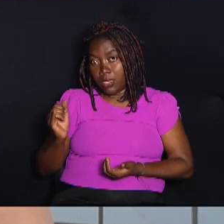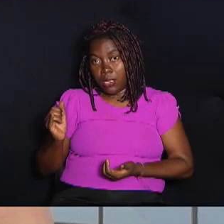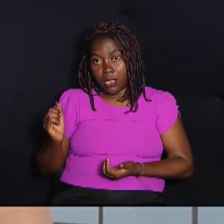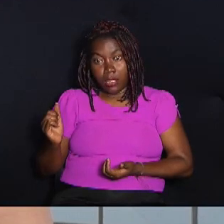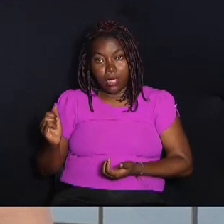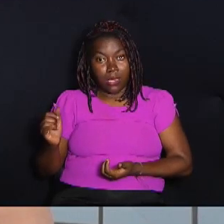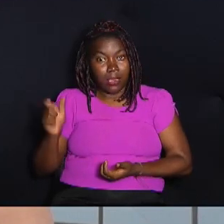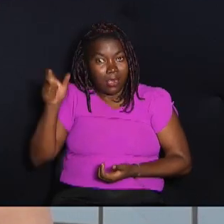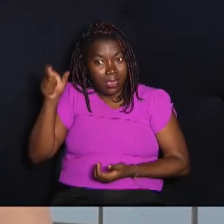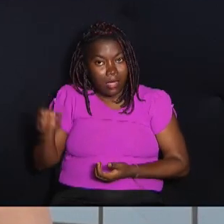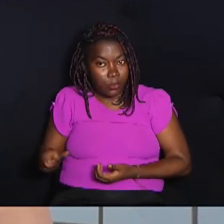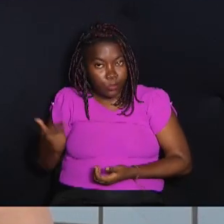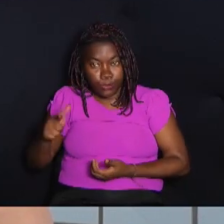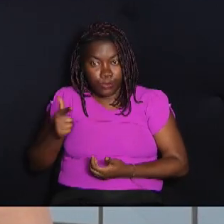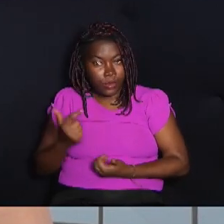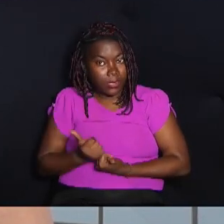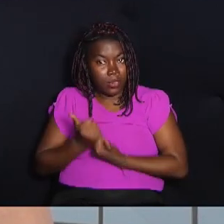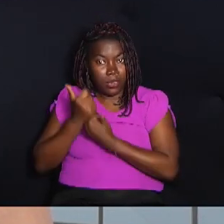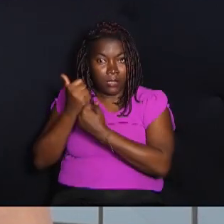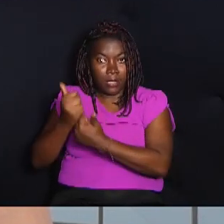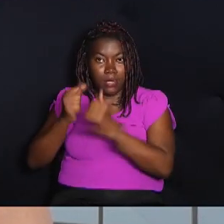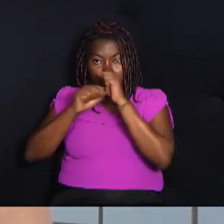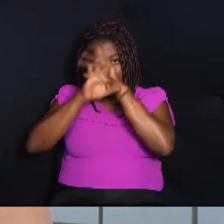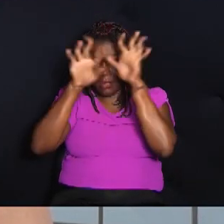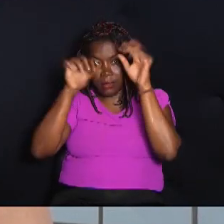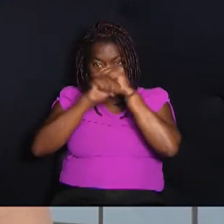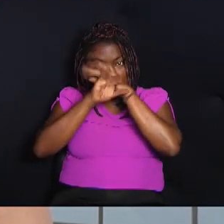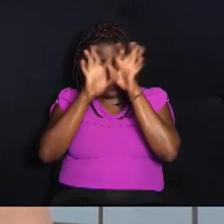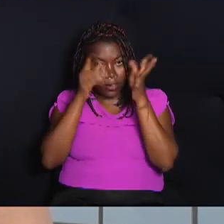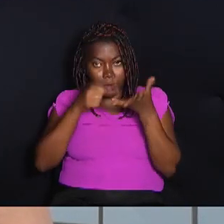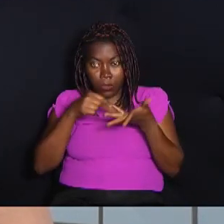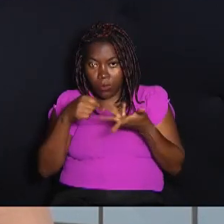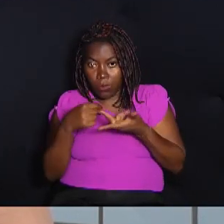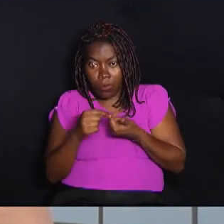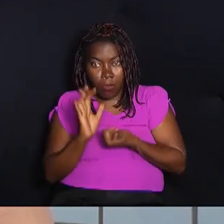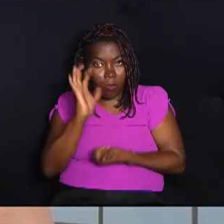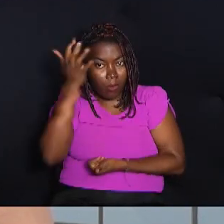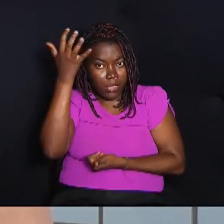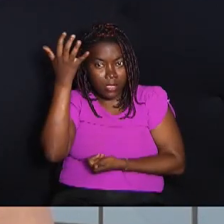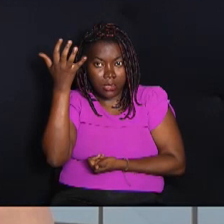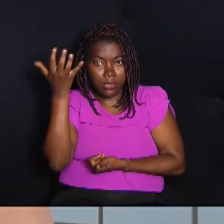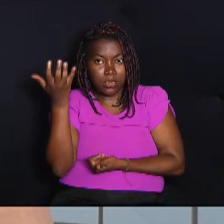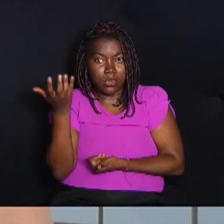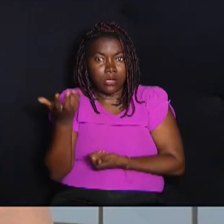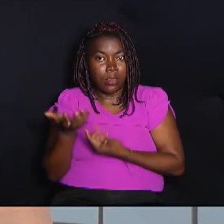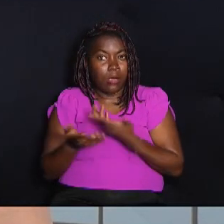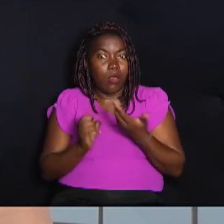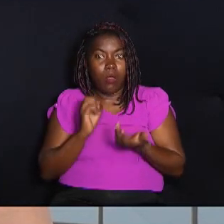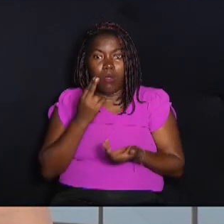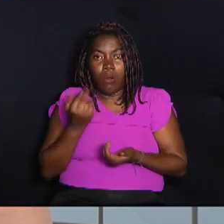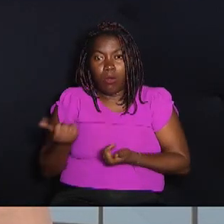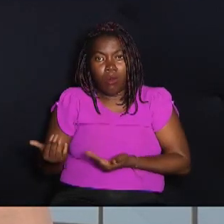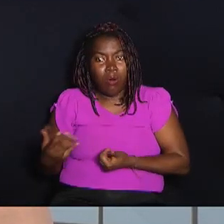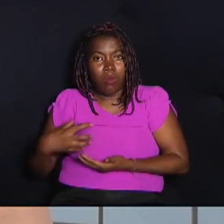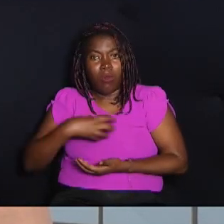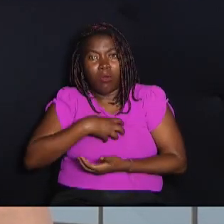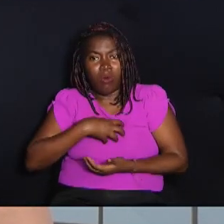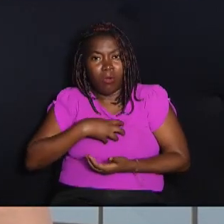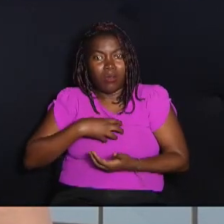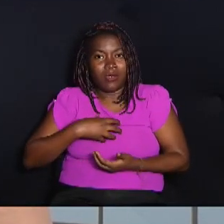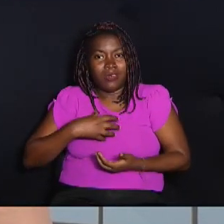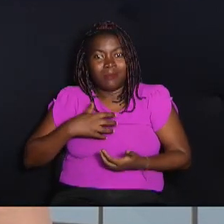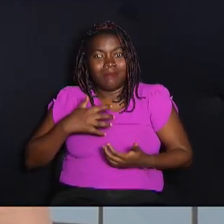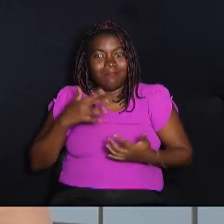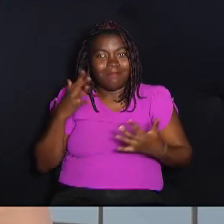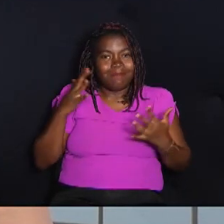teve ali um apoio ou um esclarecimento das coisas que estavam acontecendo, ou o adolescente se sentir seguro para